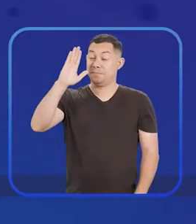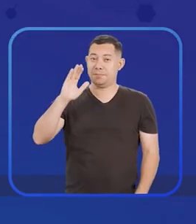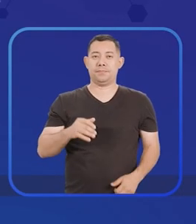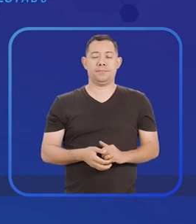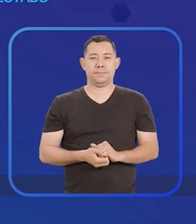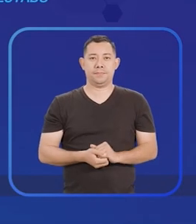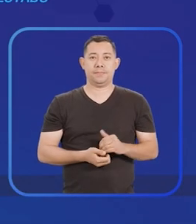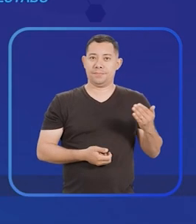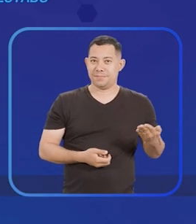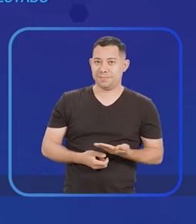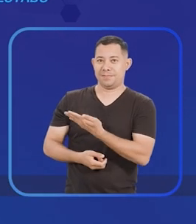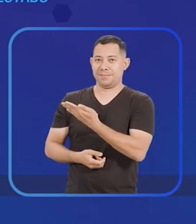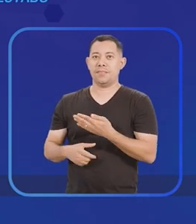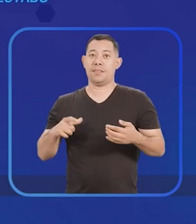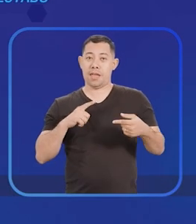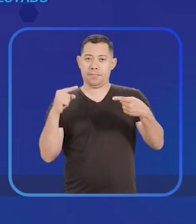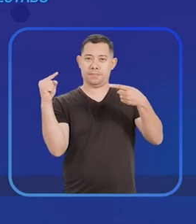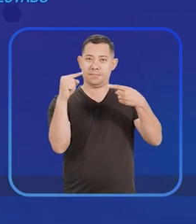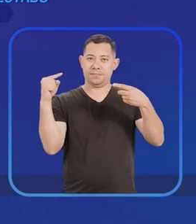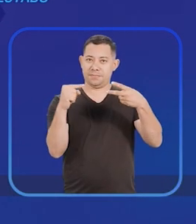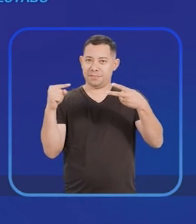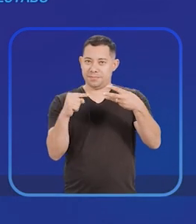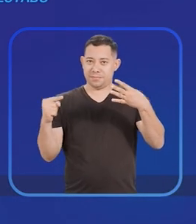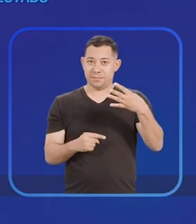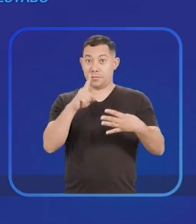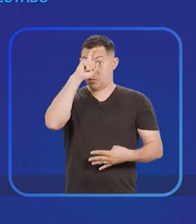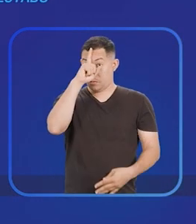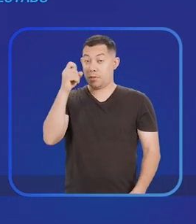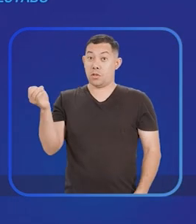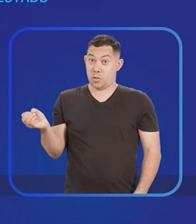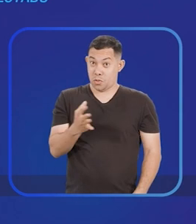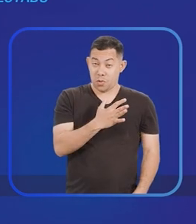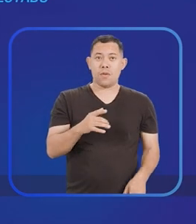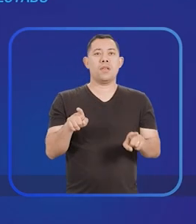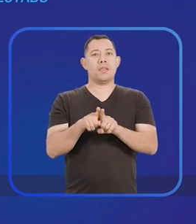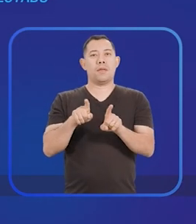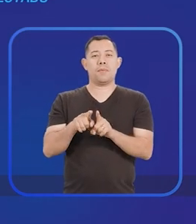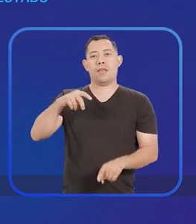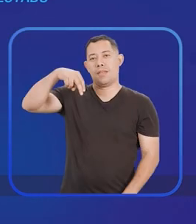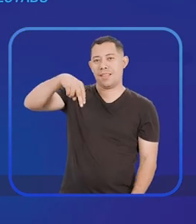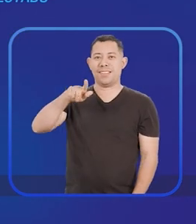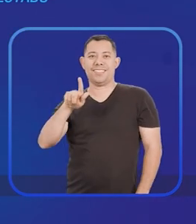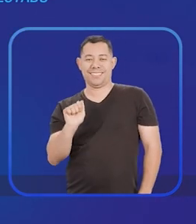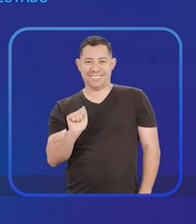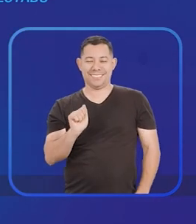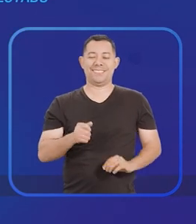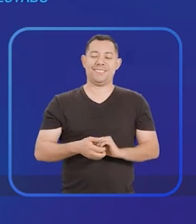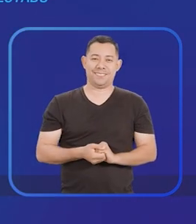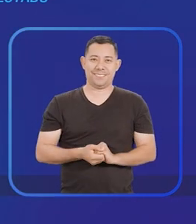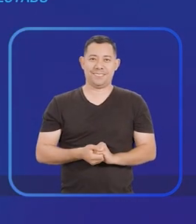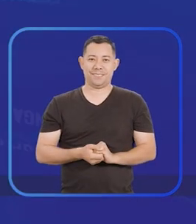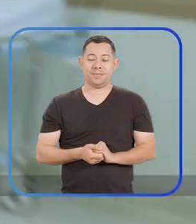equipamentos. As 15 UBSs da cidade passarão por reforma e tem outras 3 a caminho, além de um novo hospital público e